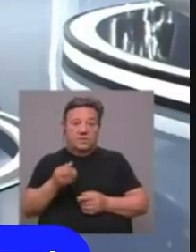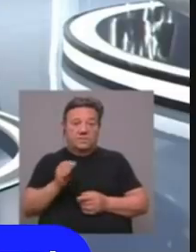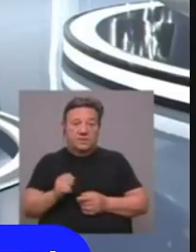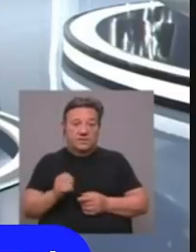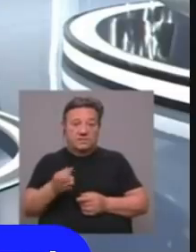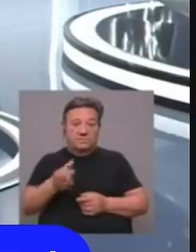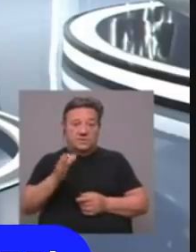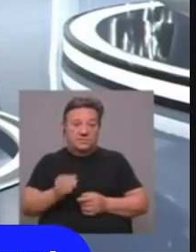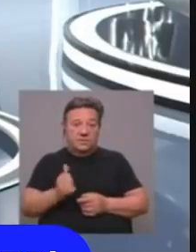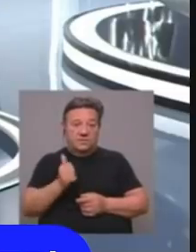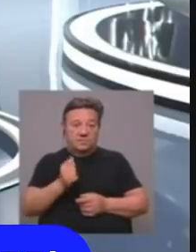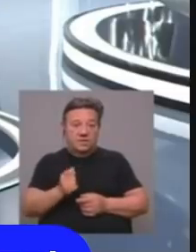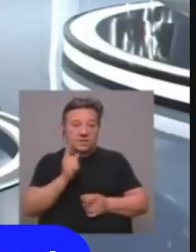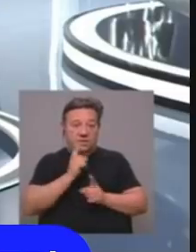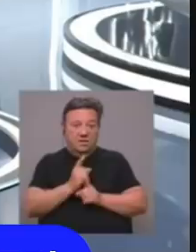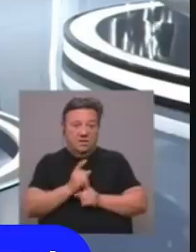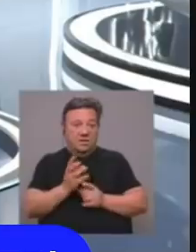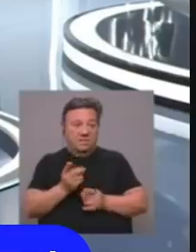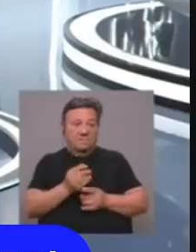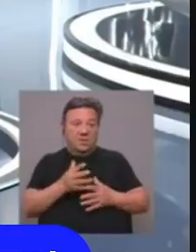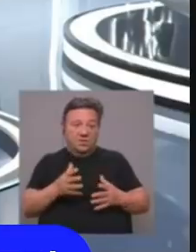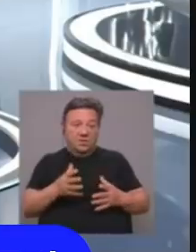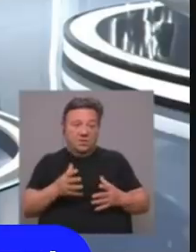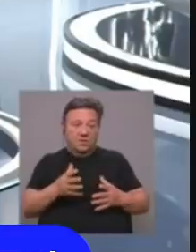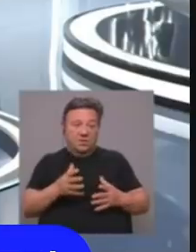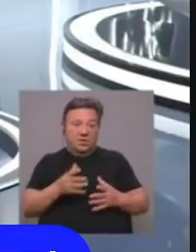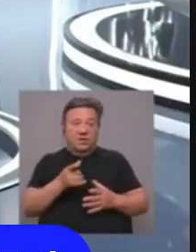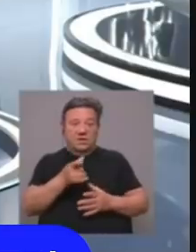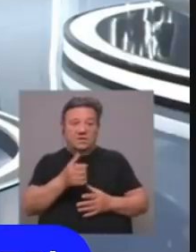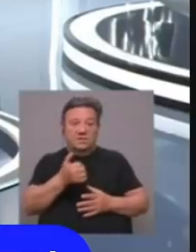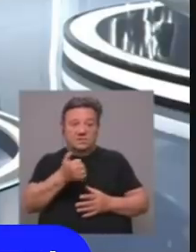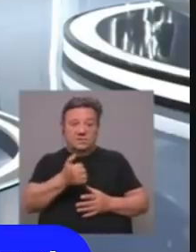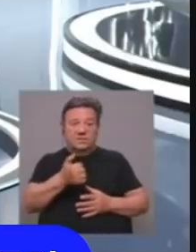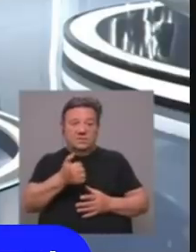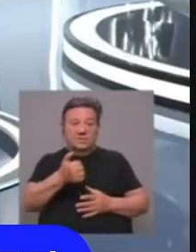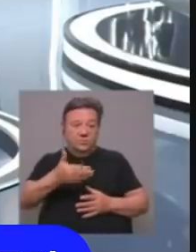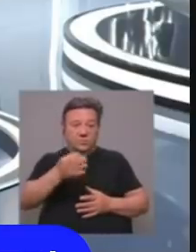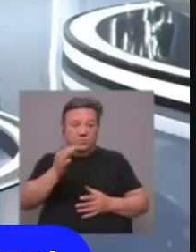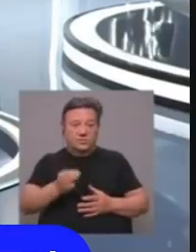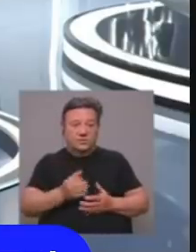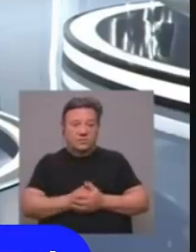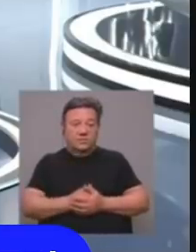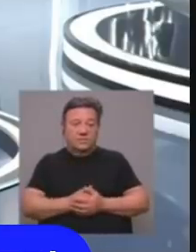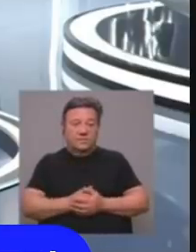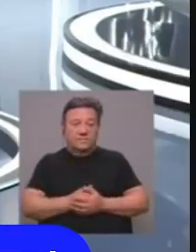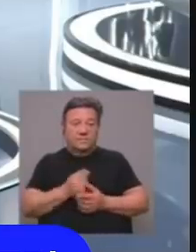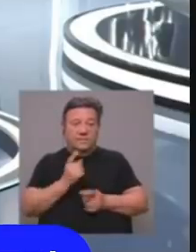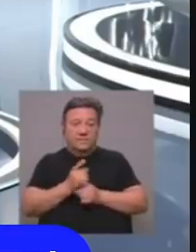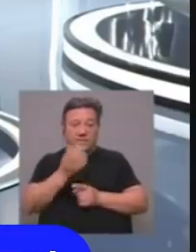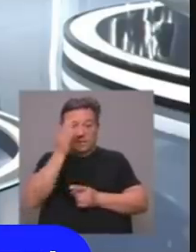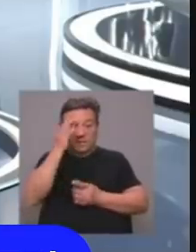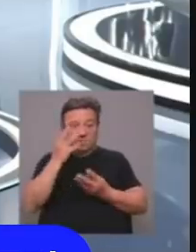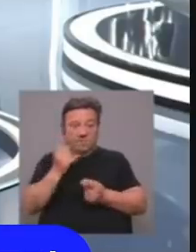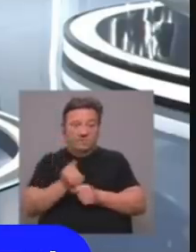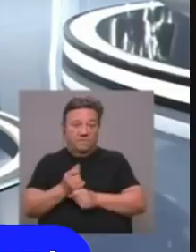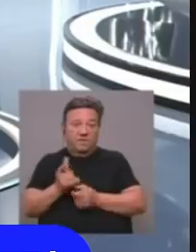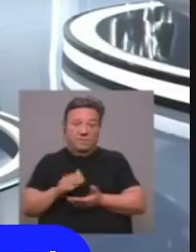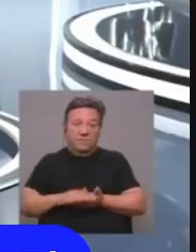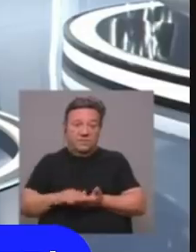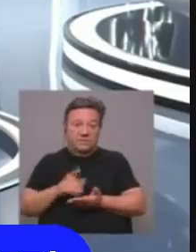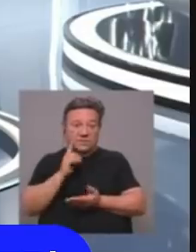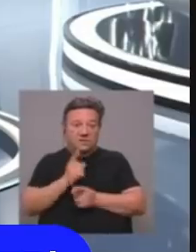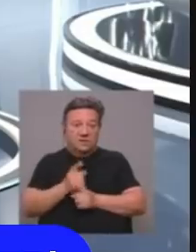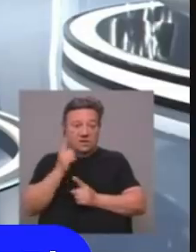acesso específico igual esquerda mantém a maioria com 51 por cento esta estimativa foi feita com base